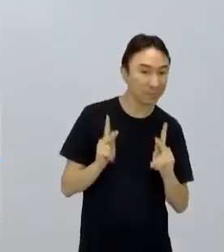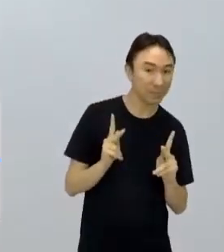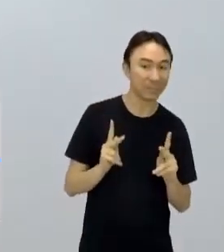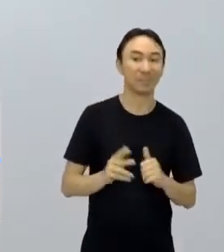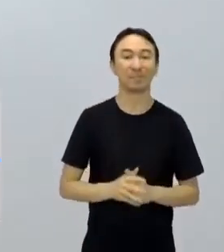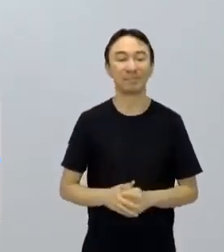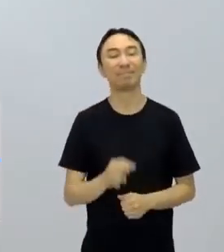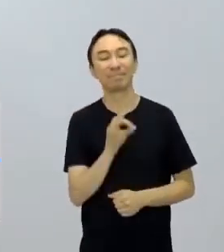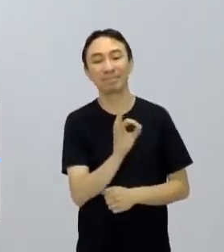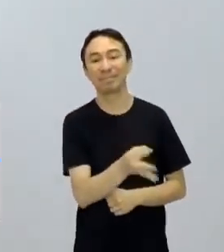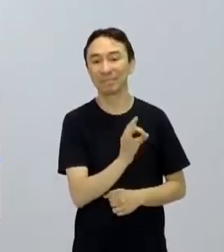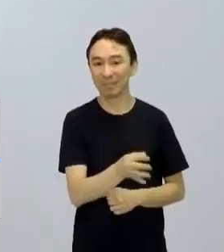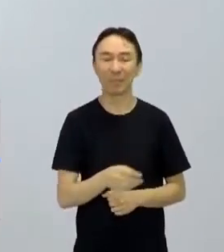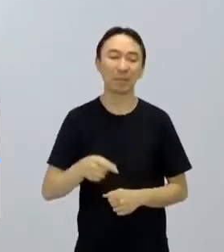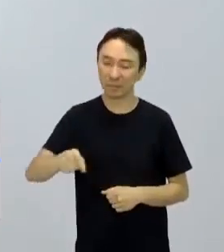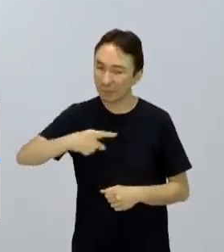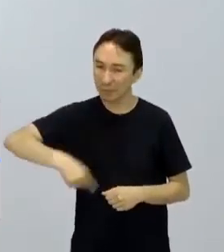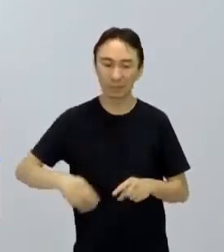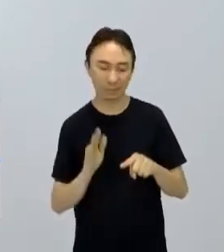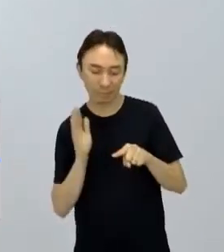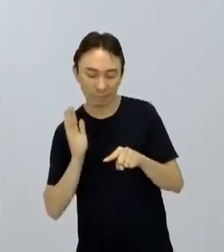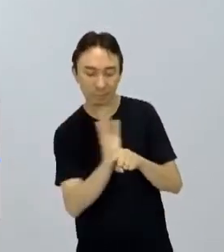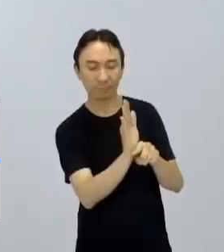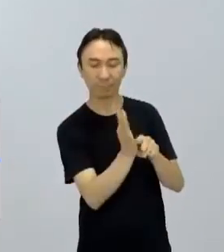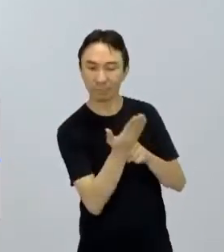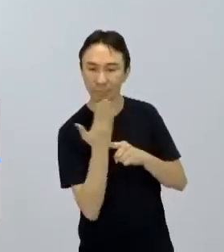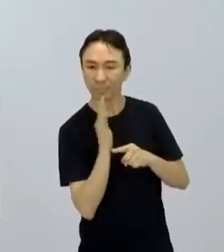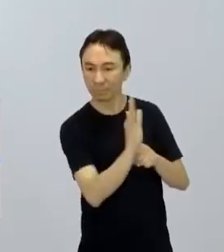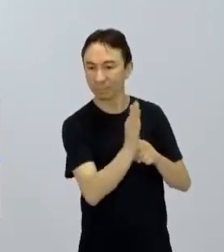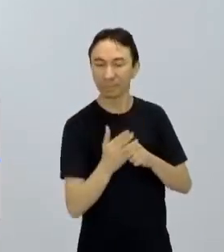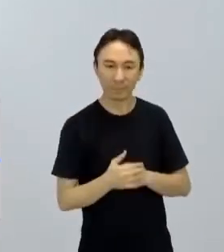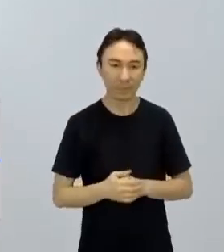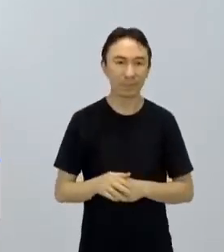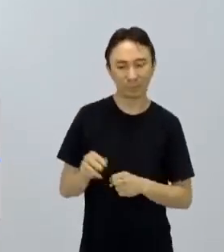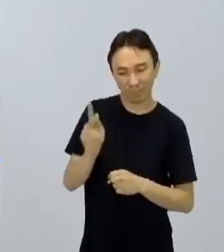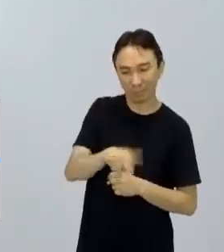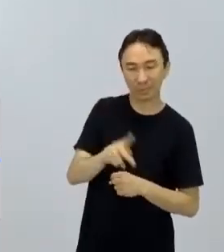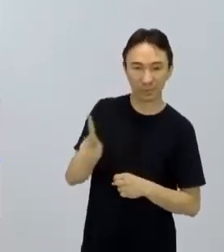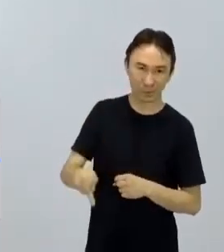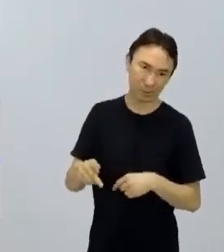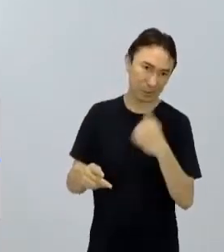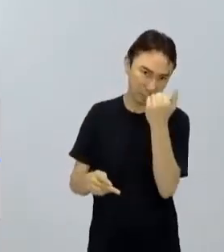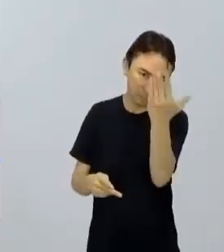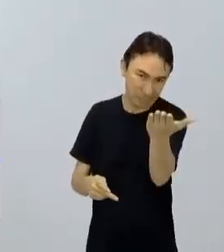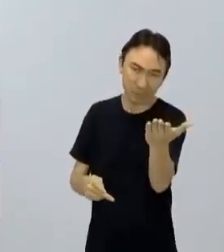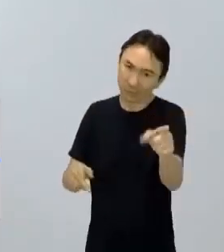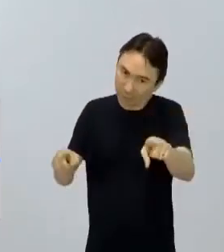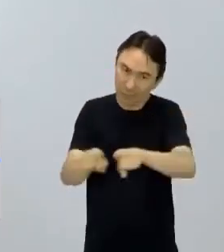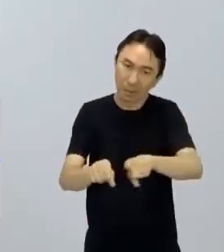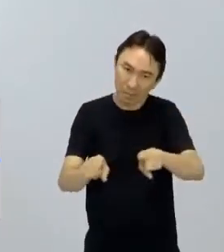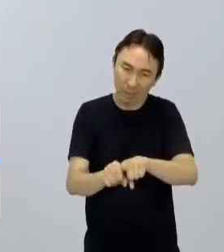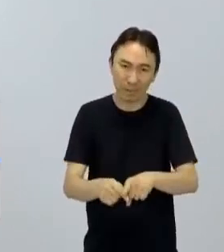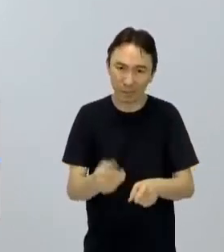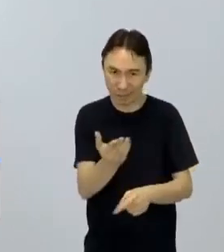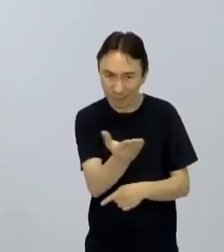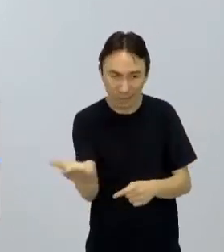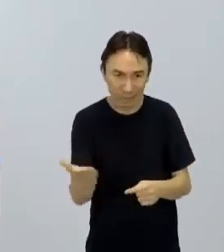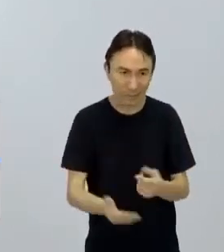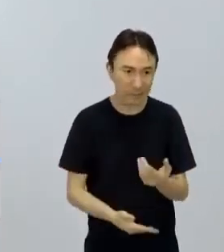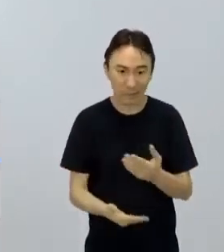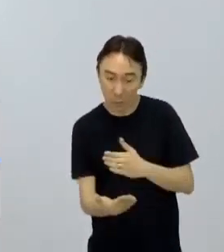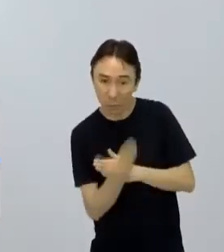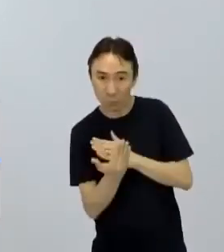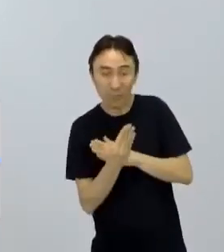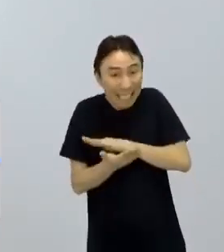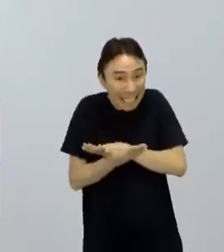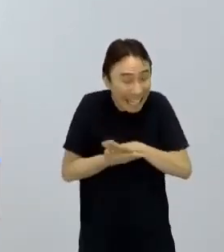Obrigado, E somos todos parceiros aqui, inclusive os professores que estão aí do outro lado, sem eles é impossível, que